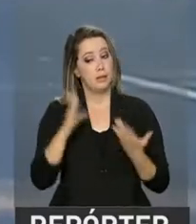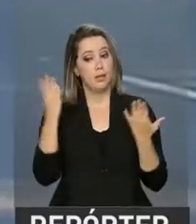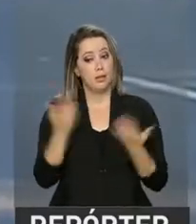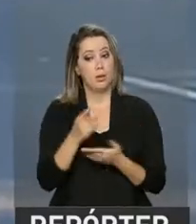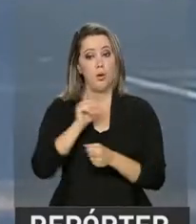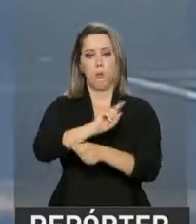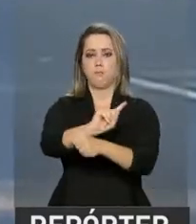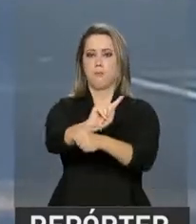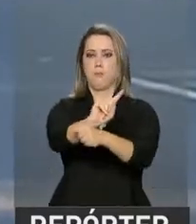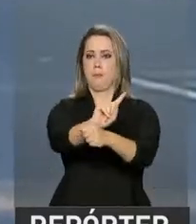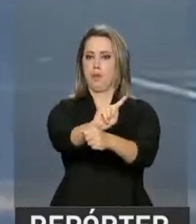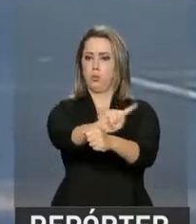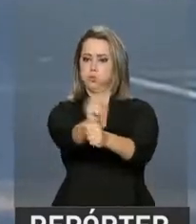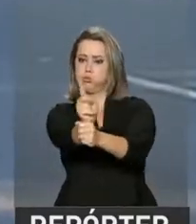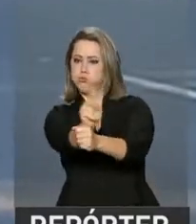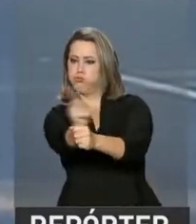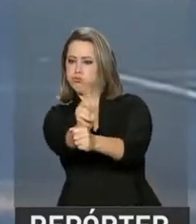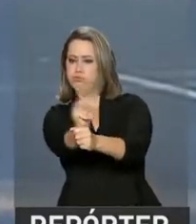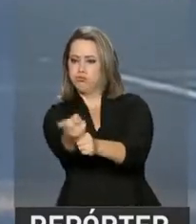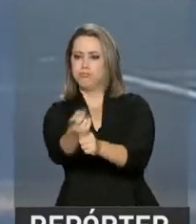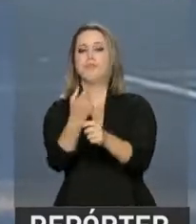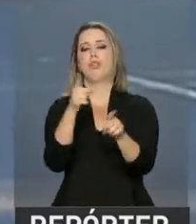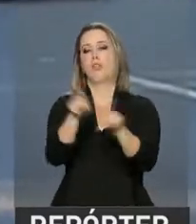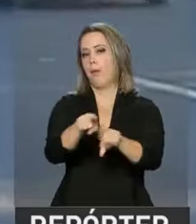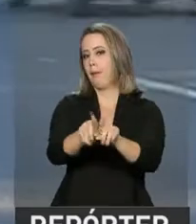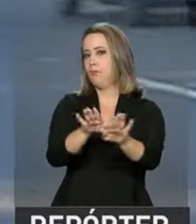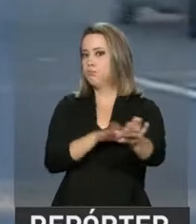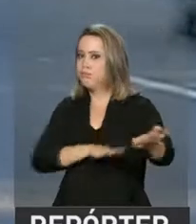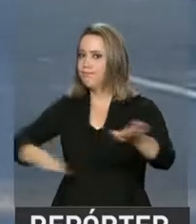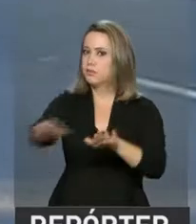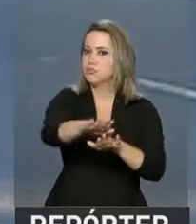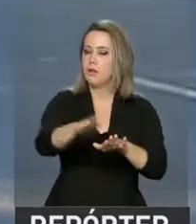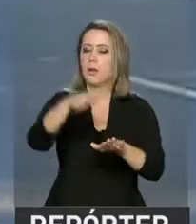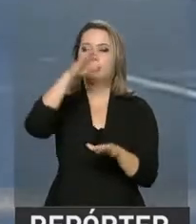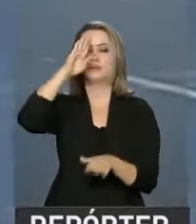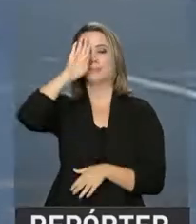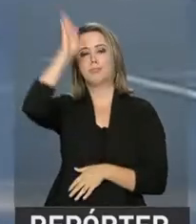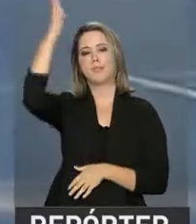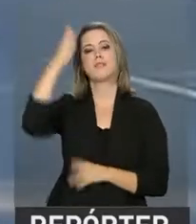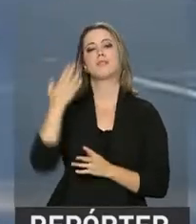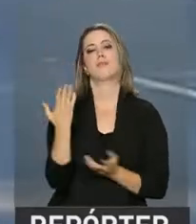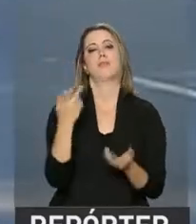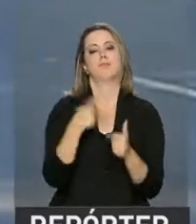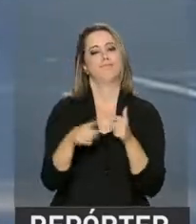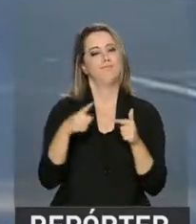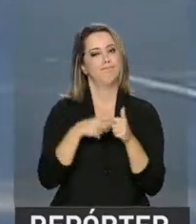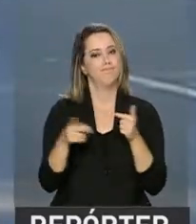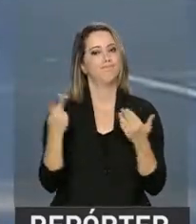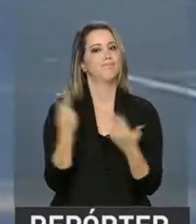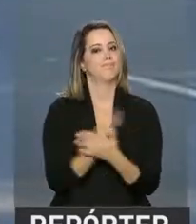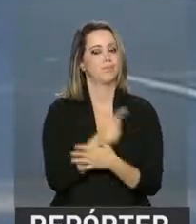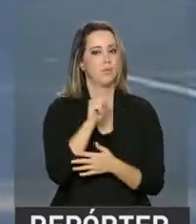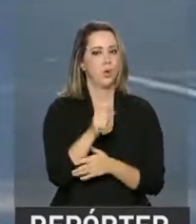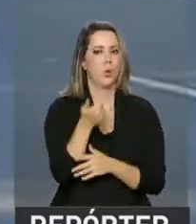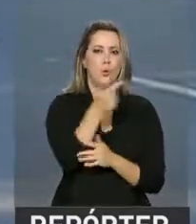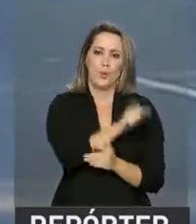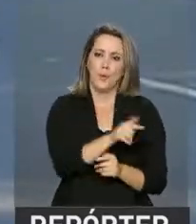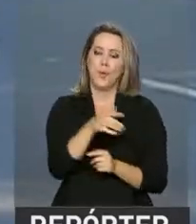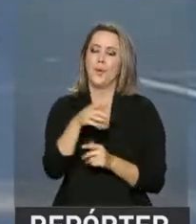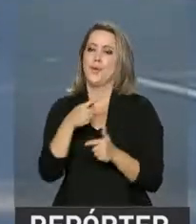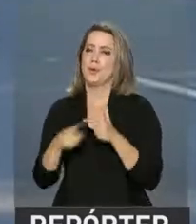velocidade ultrapassagem indevida como as principais causas de mortes em rodovias federais temos outras condutas perigosas